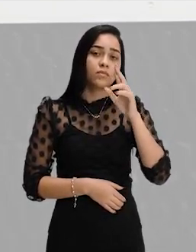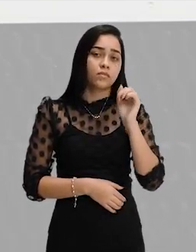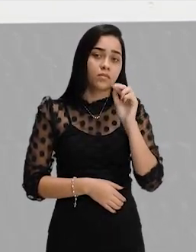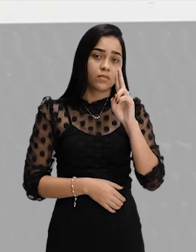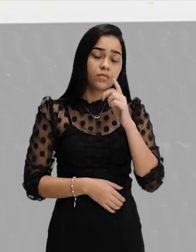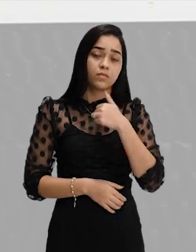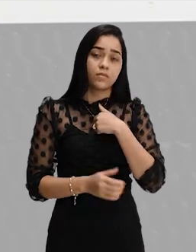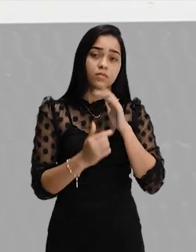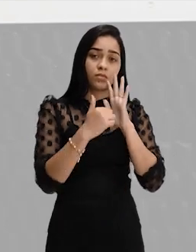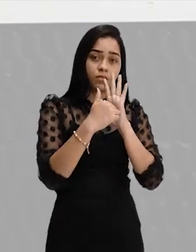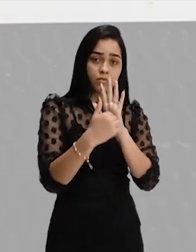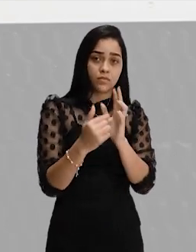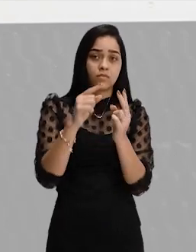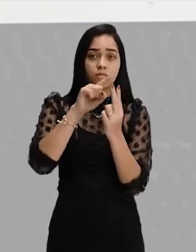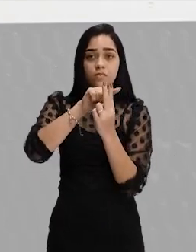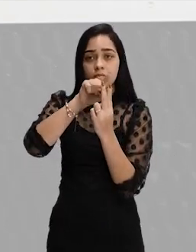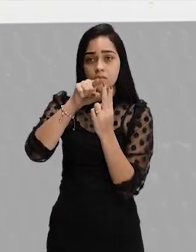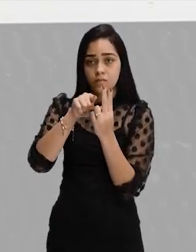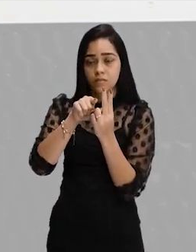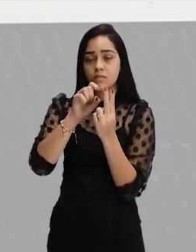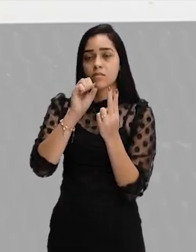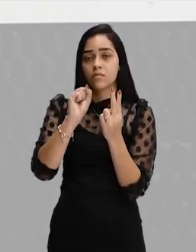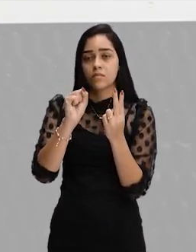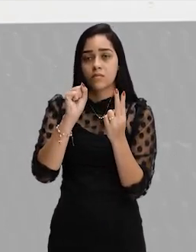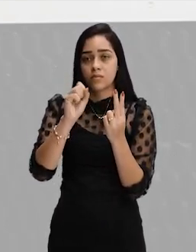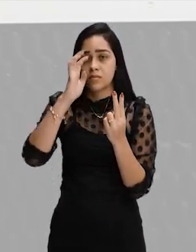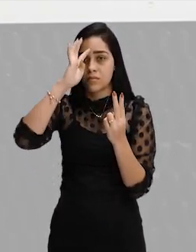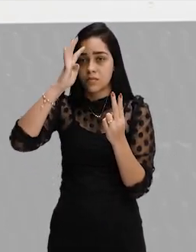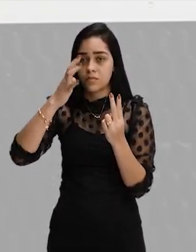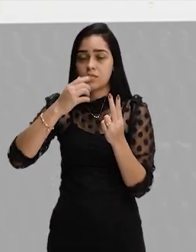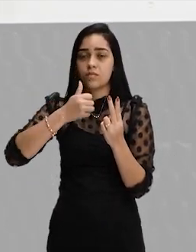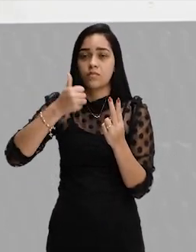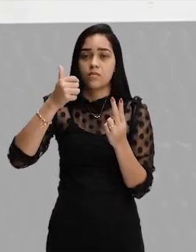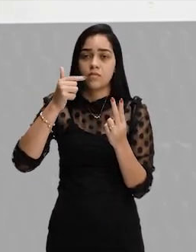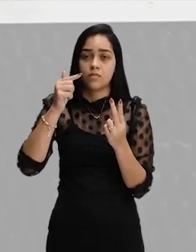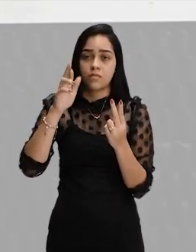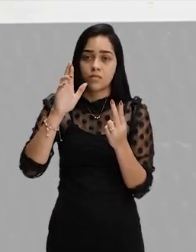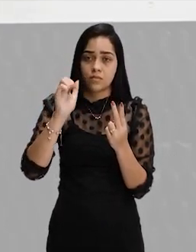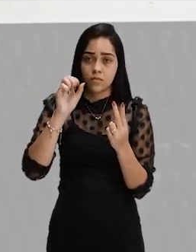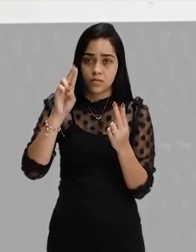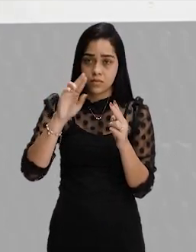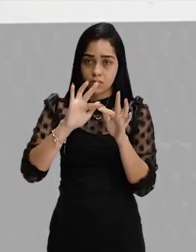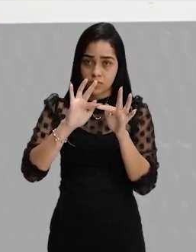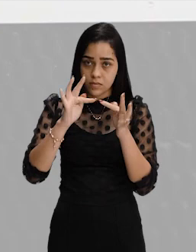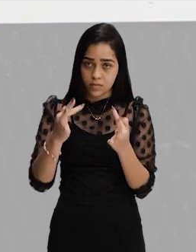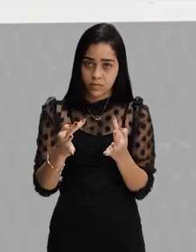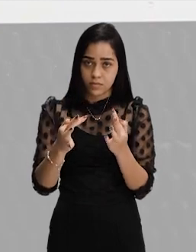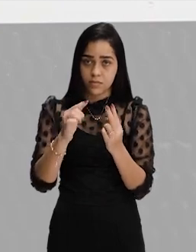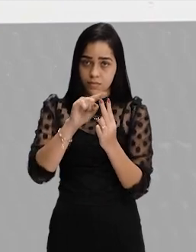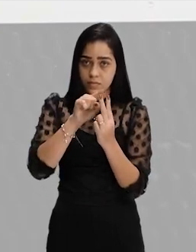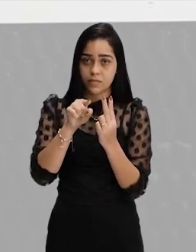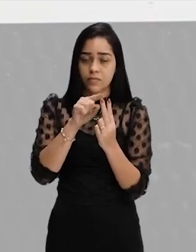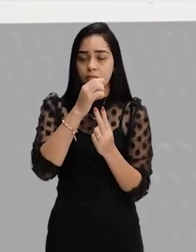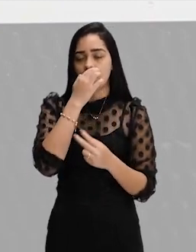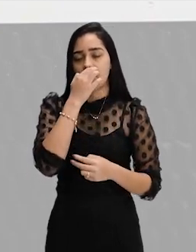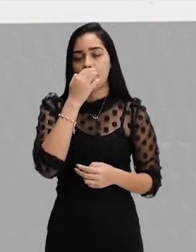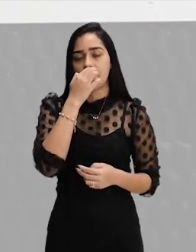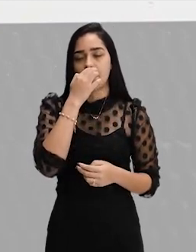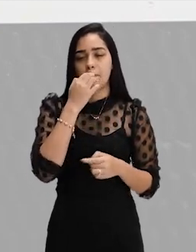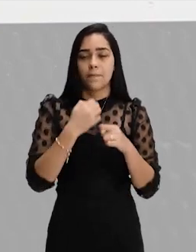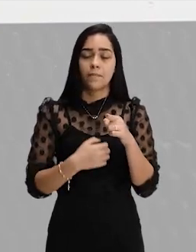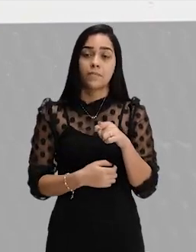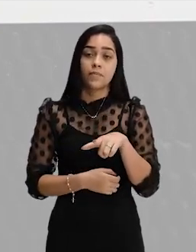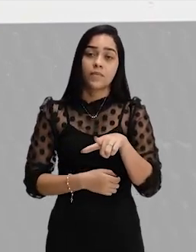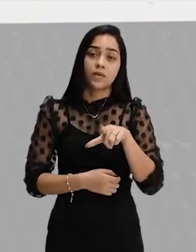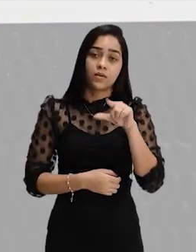mostrar duas maneiras de a gente resolver uma inequação do primeiro grau dessa aí simples. Tá? Duas formas de resolução. Tá? E aí